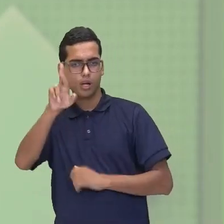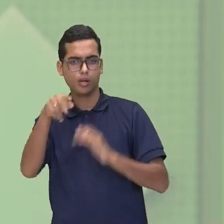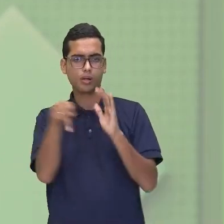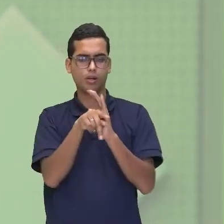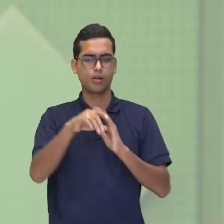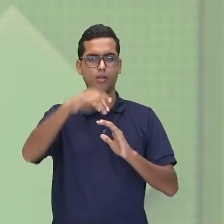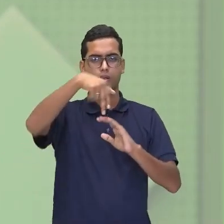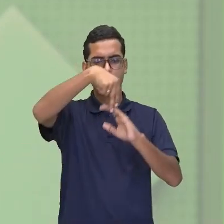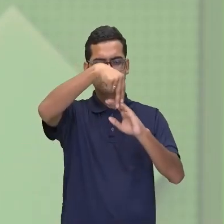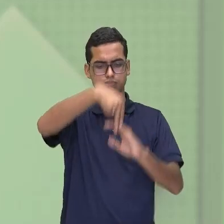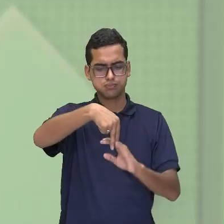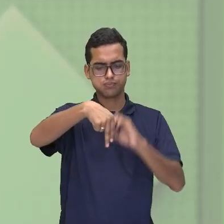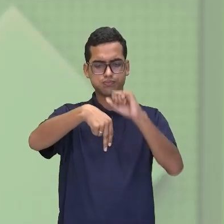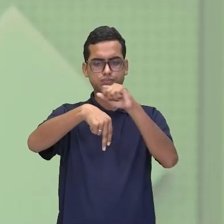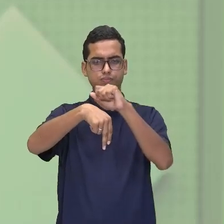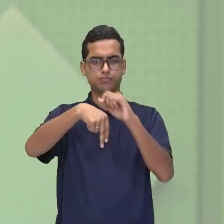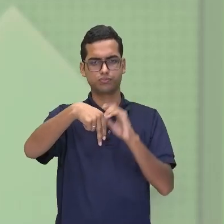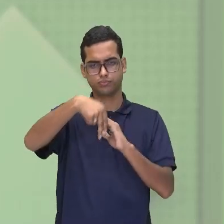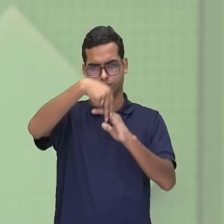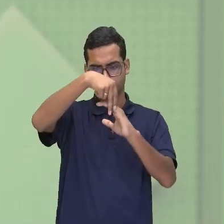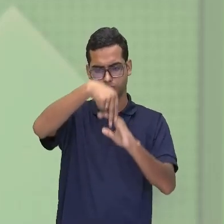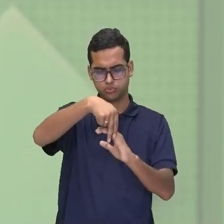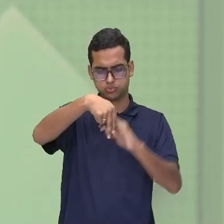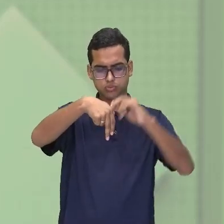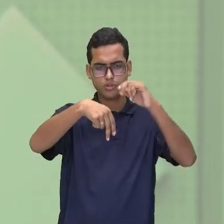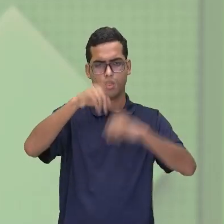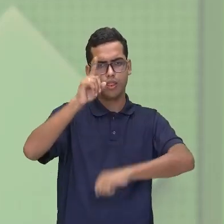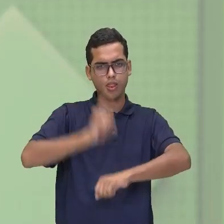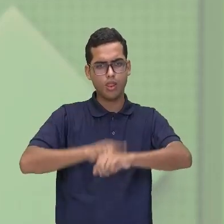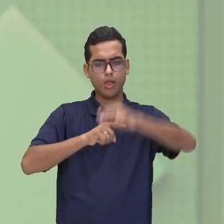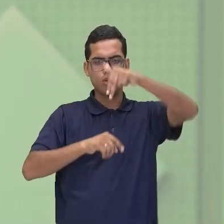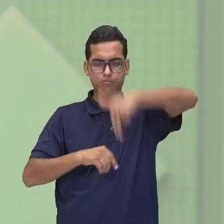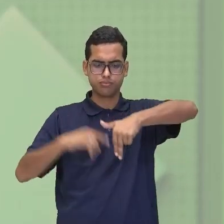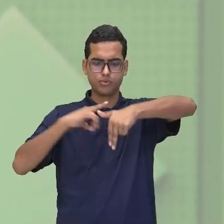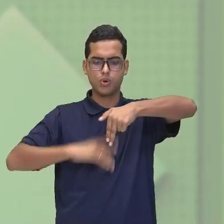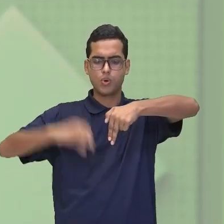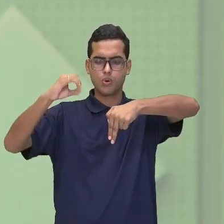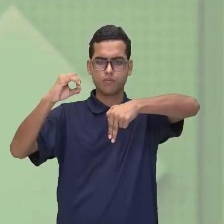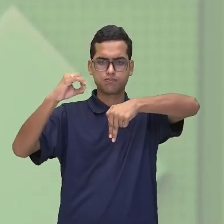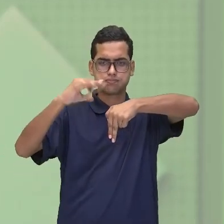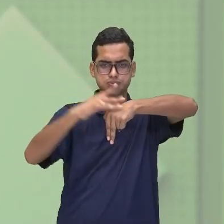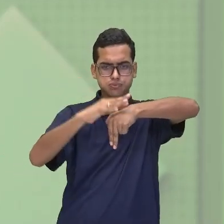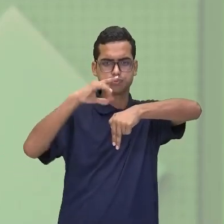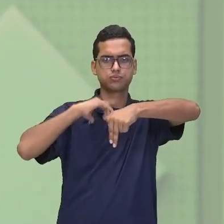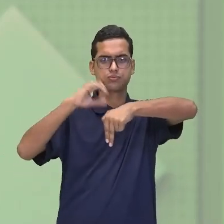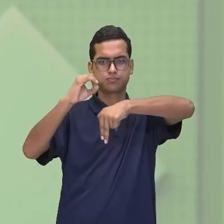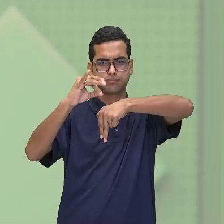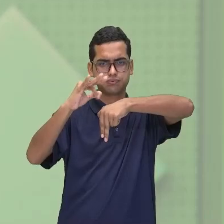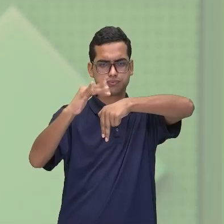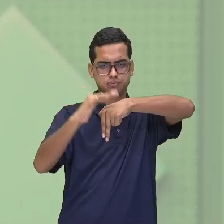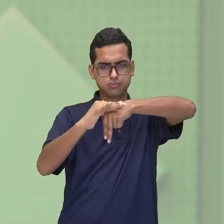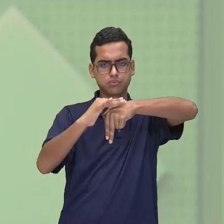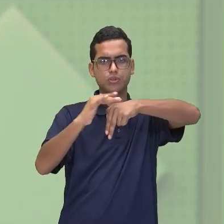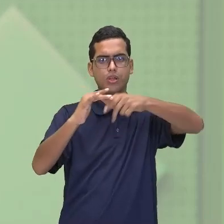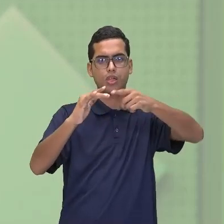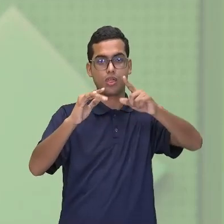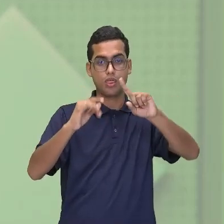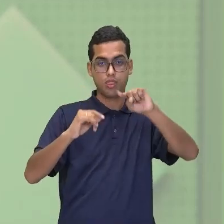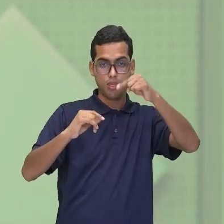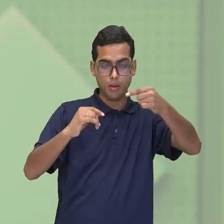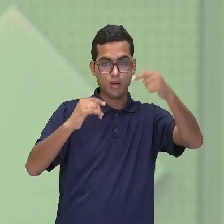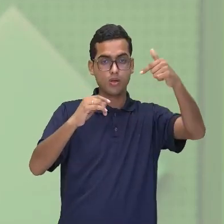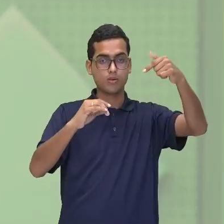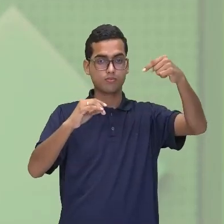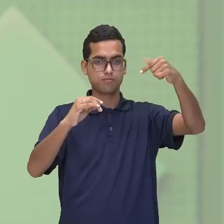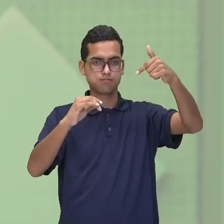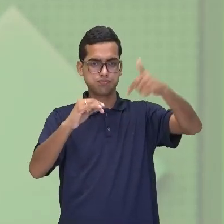comprimido, só posteriormente aí que nós vamos ter uma injeção, né, do combustível, e aí quando se une, né, com